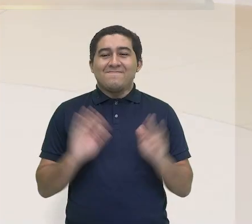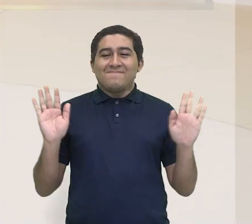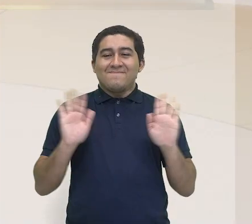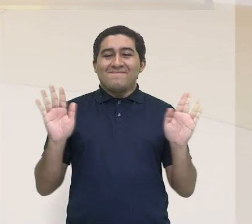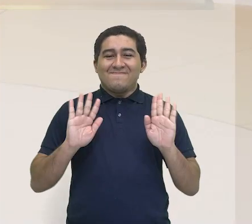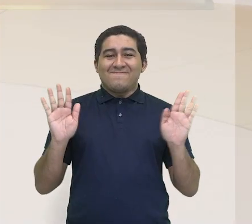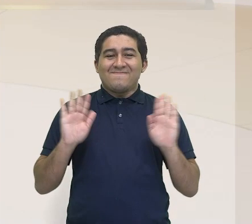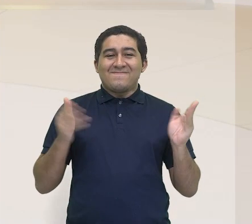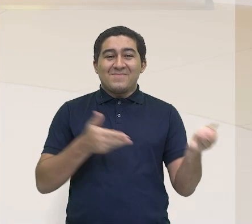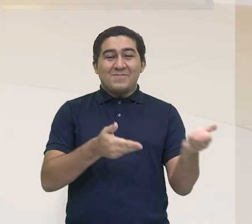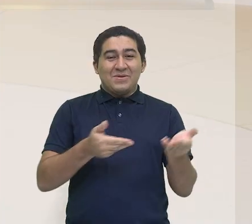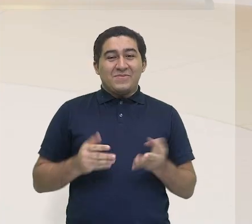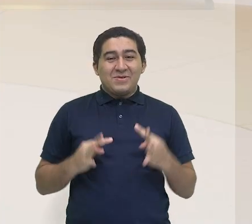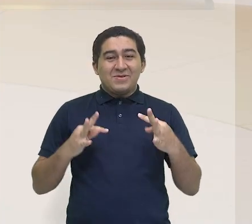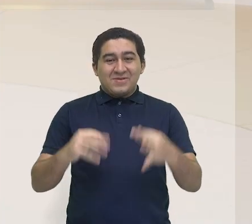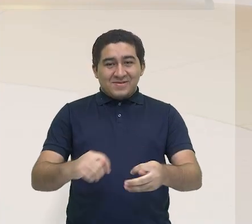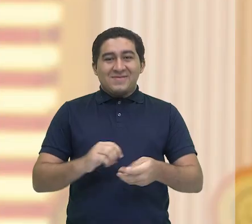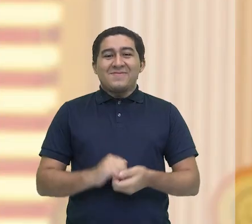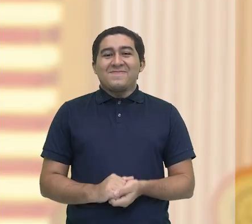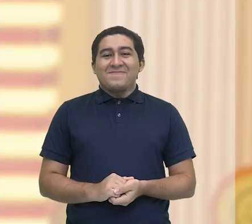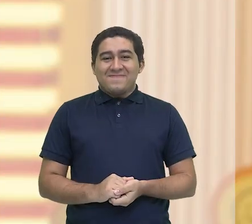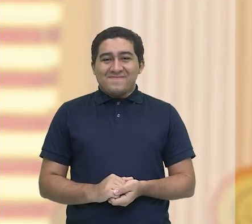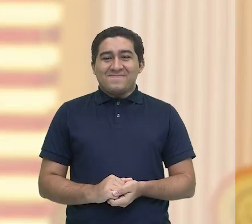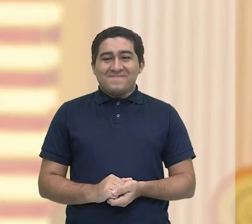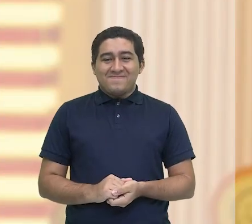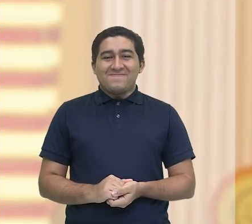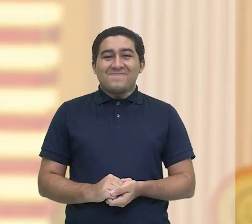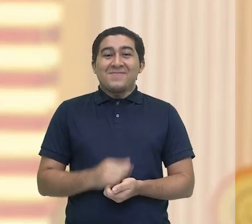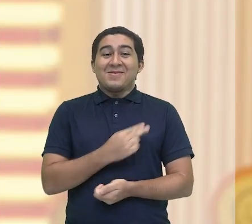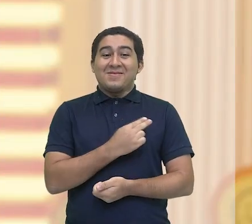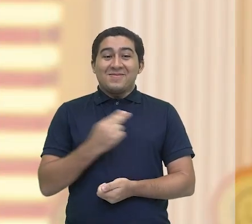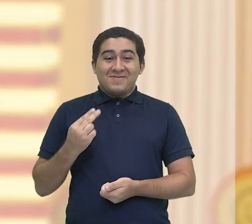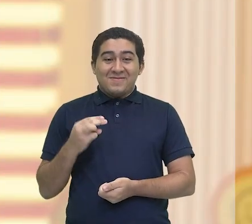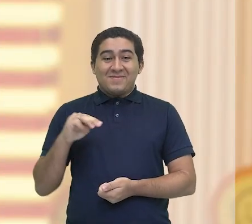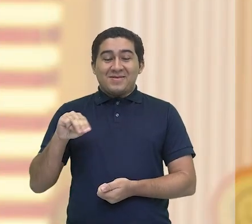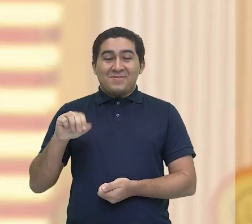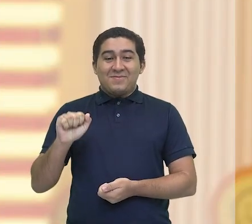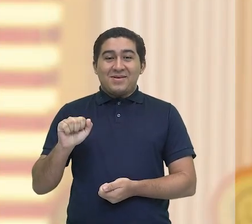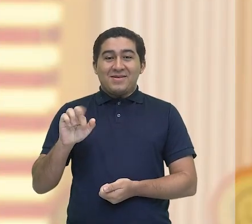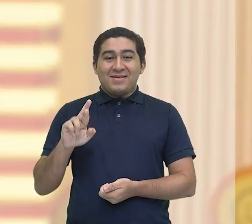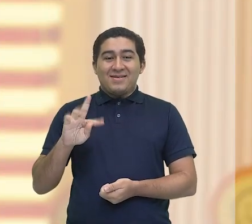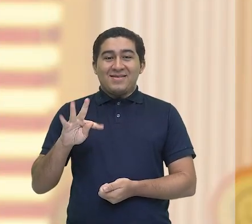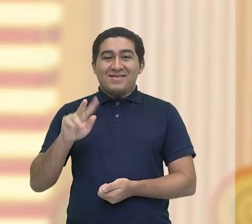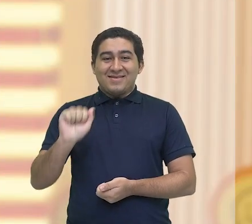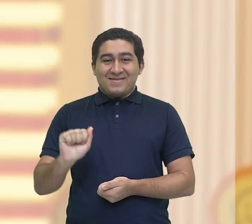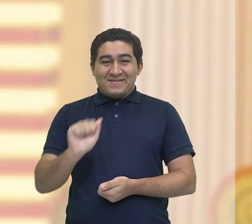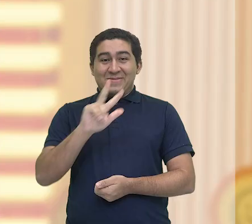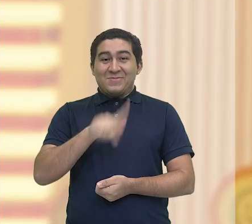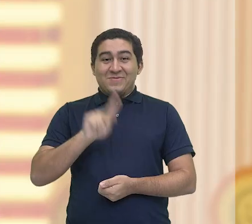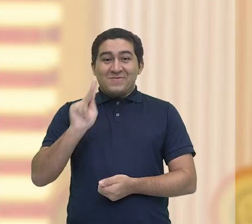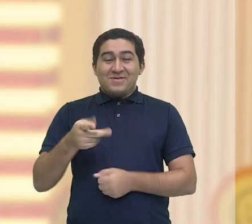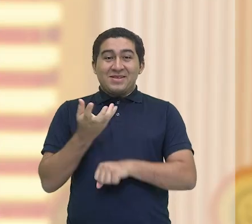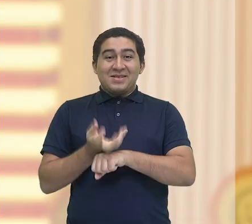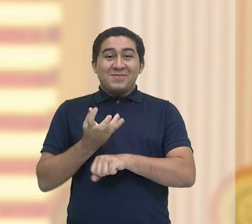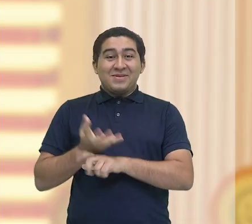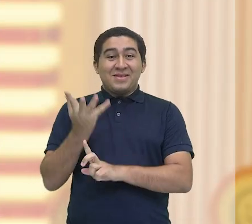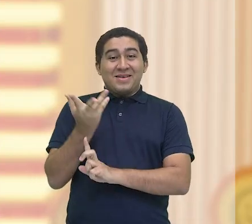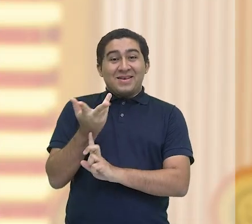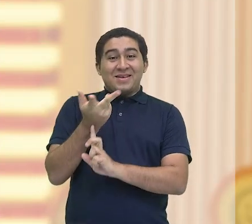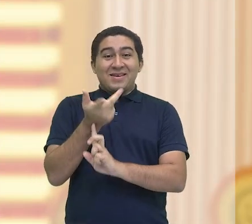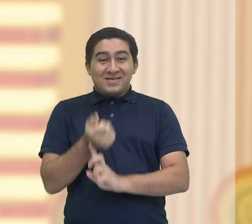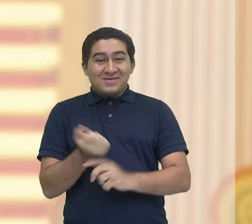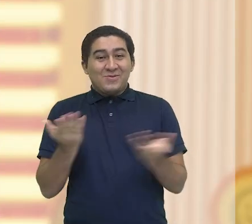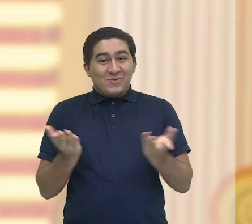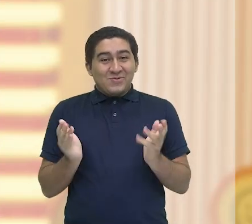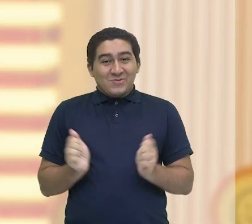sejam muito bem-vindos. Sou a professora Marta Patrícia, professora de arte, e estou com